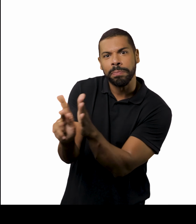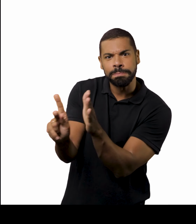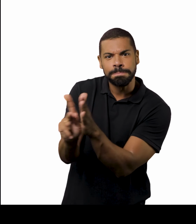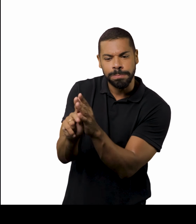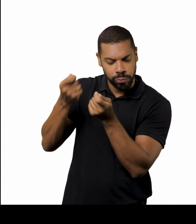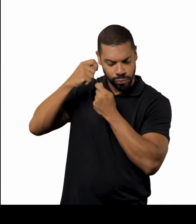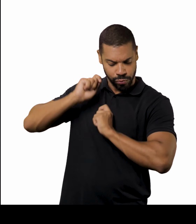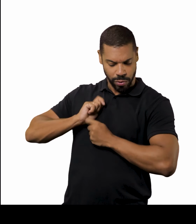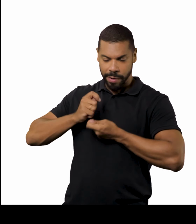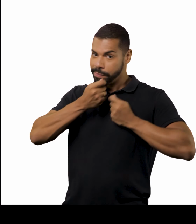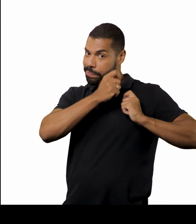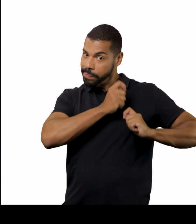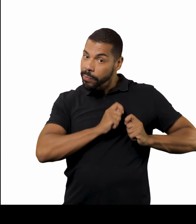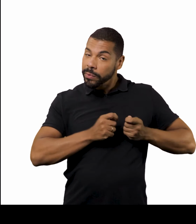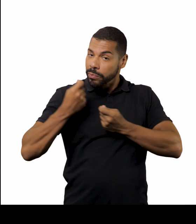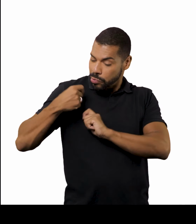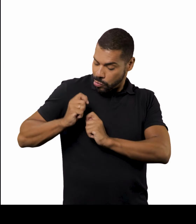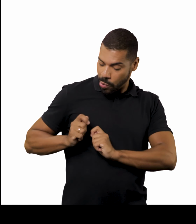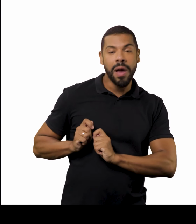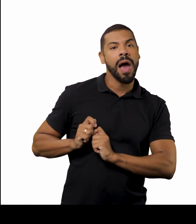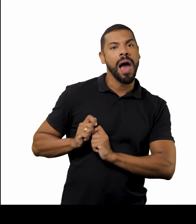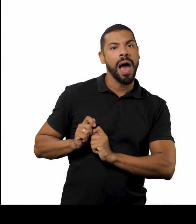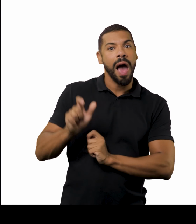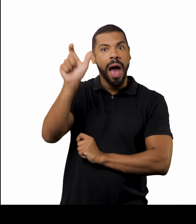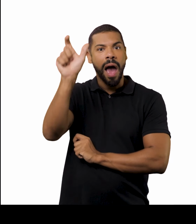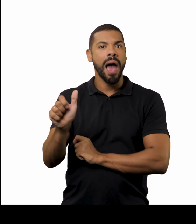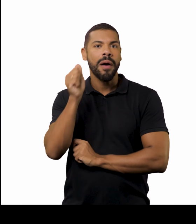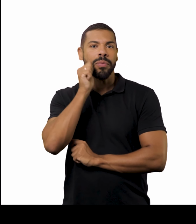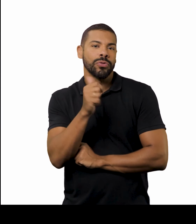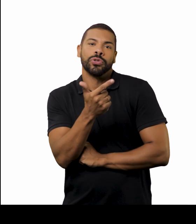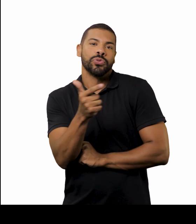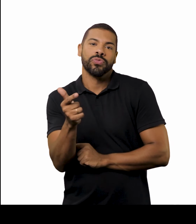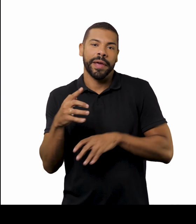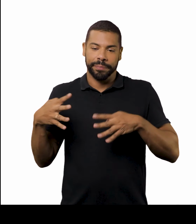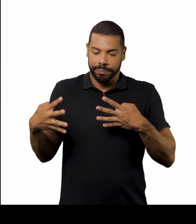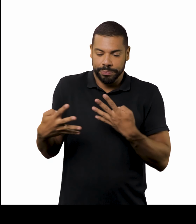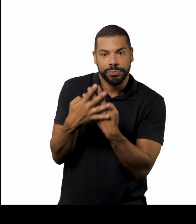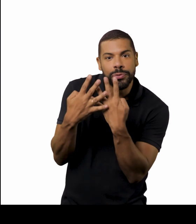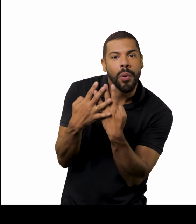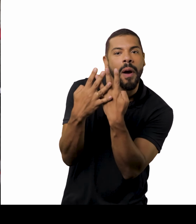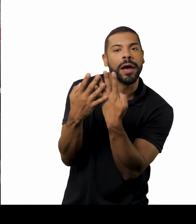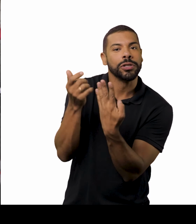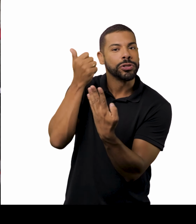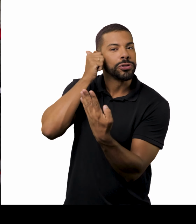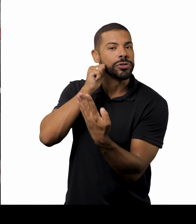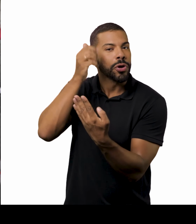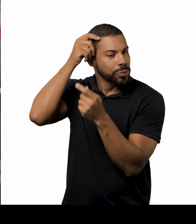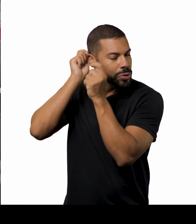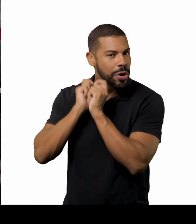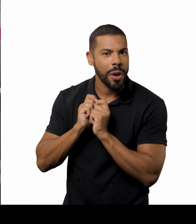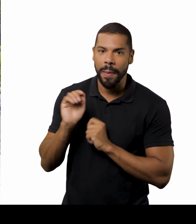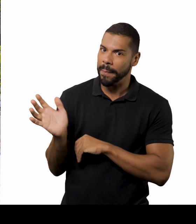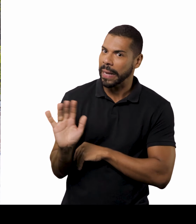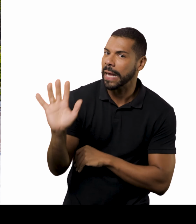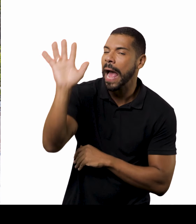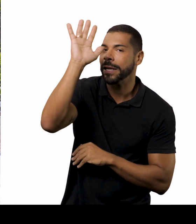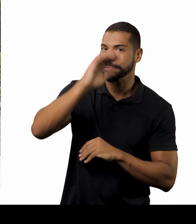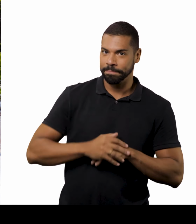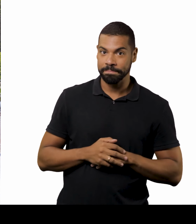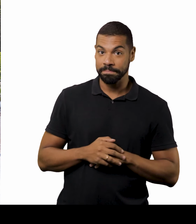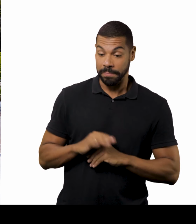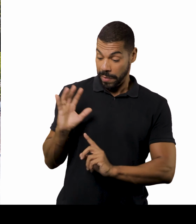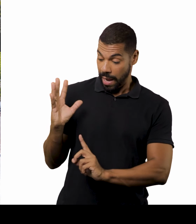toda construída desse símbolo que é das pessoas que não têm renda para ter um cabelo do mais caro? A arte